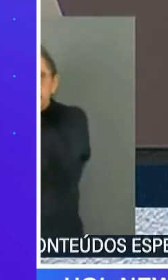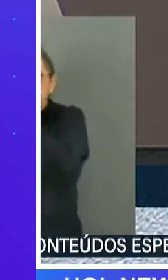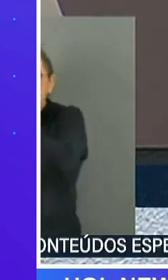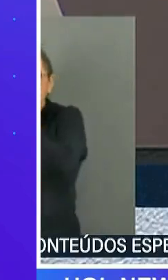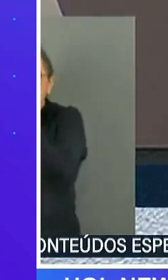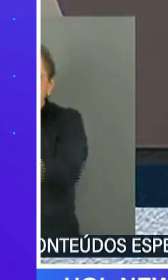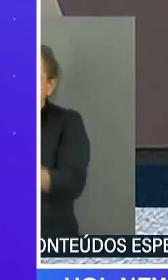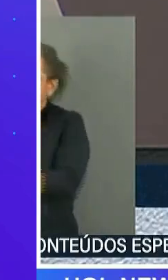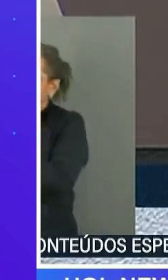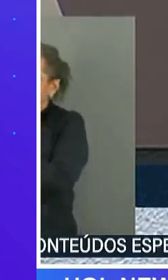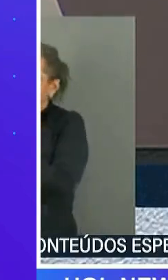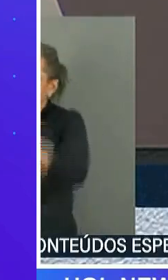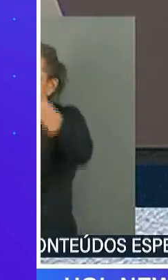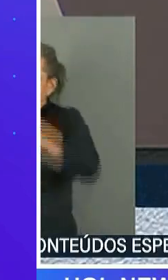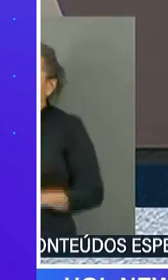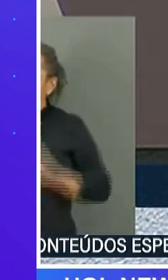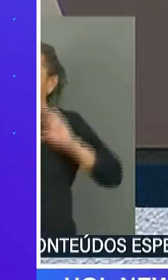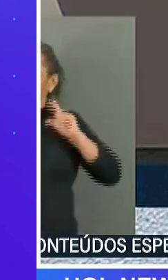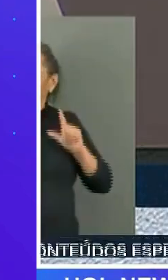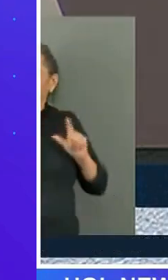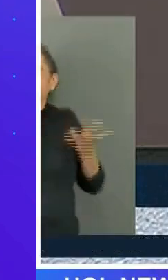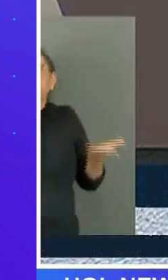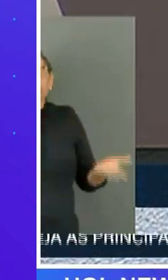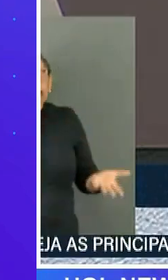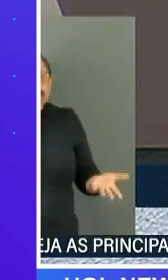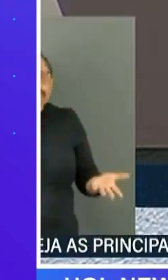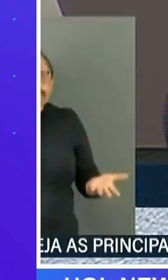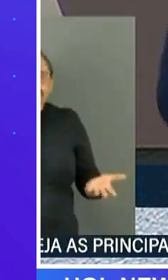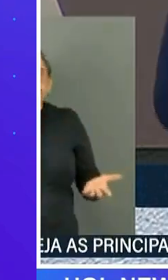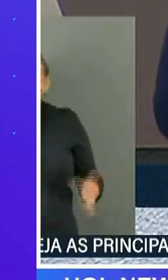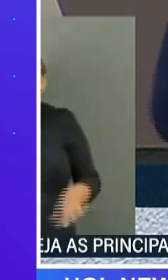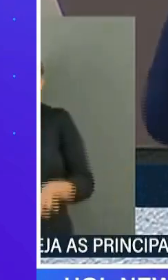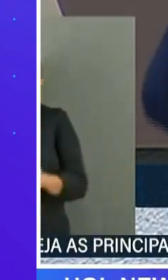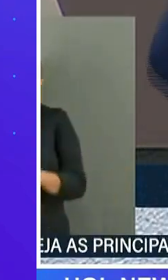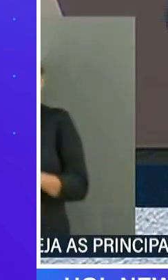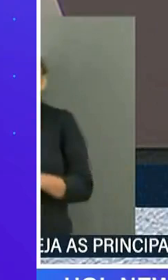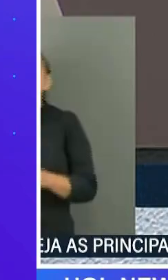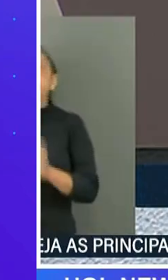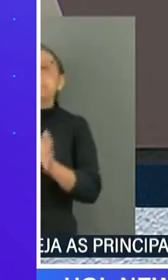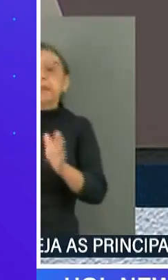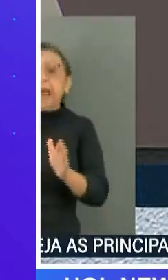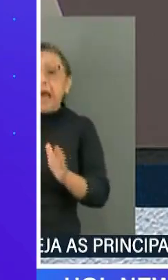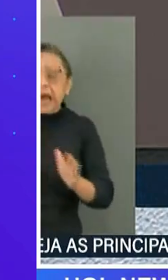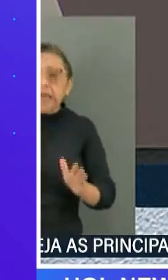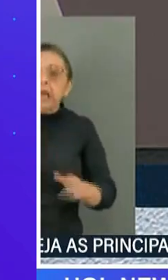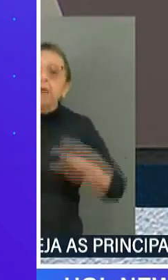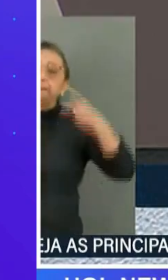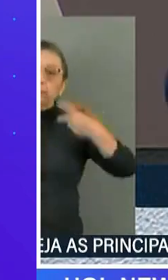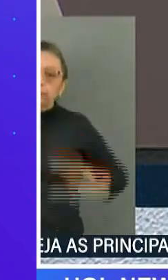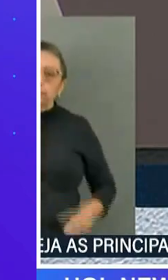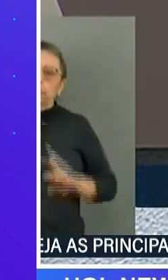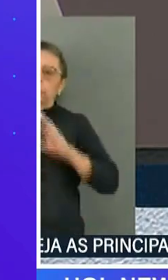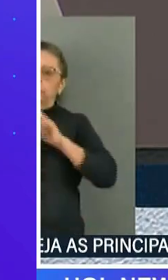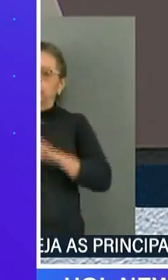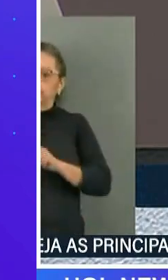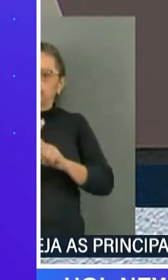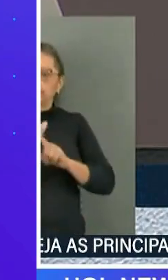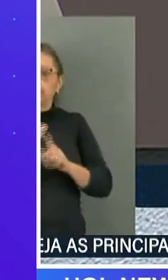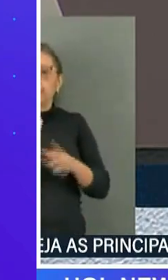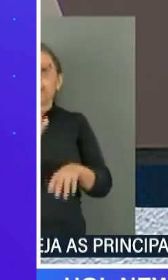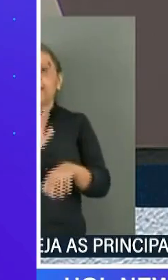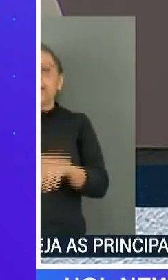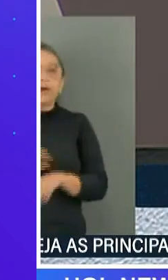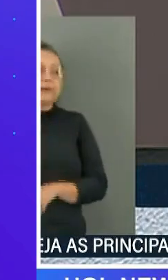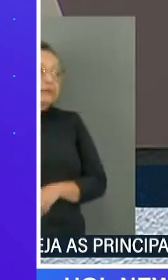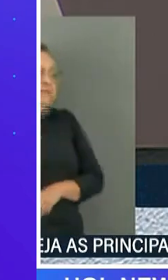isso a gente vê eh com o tempo né Existem muitos ministros do Supremo que uma vez tomam uma vez que